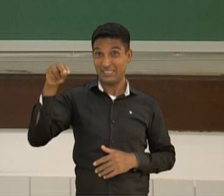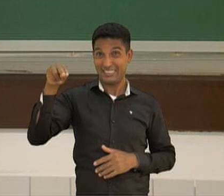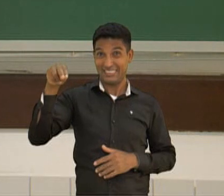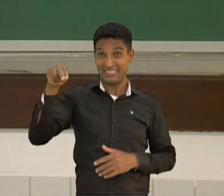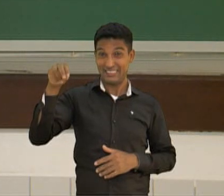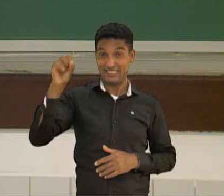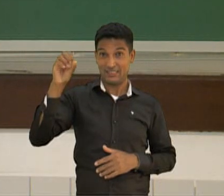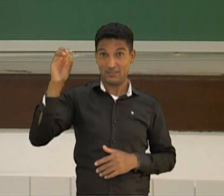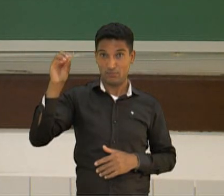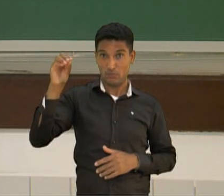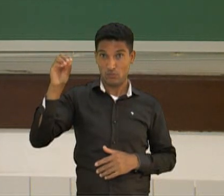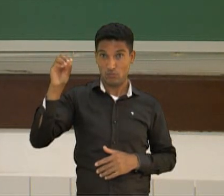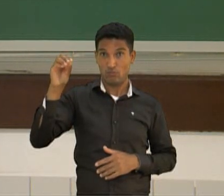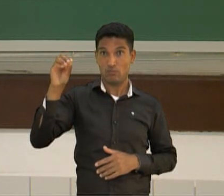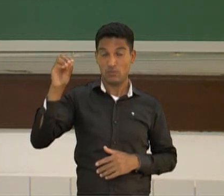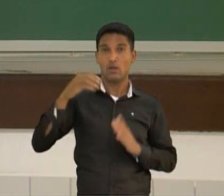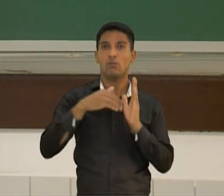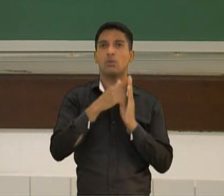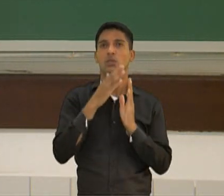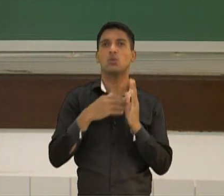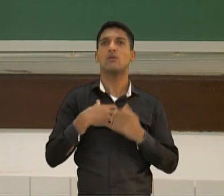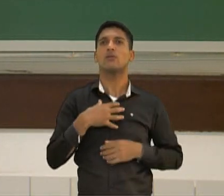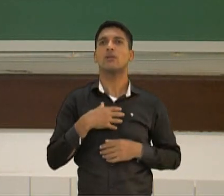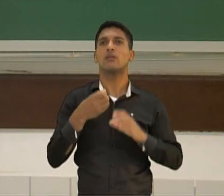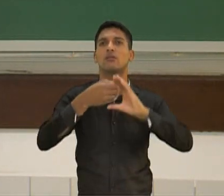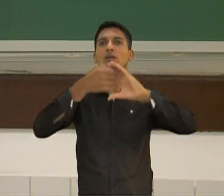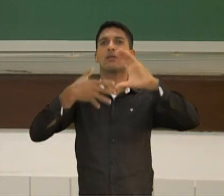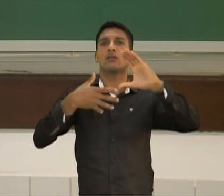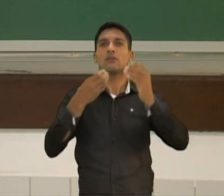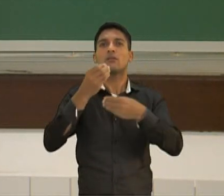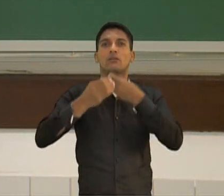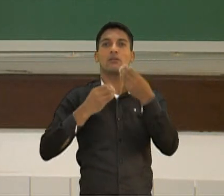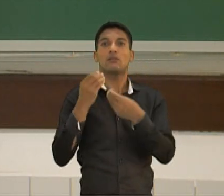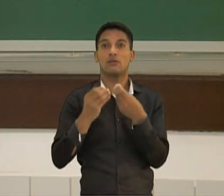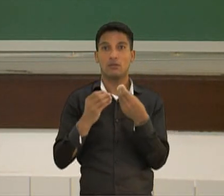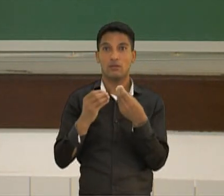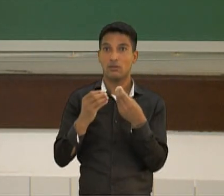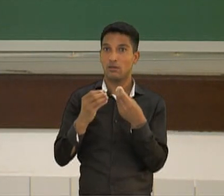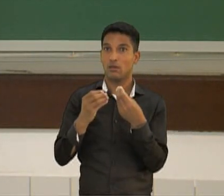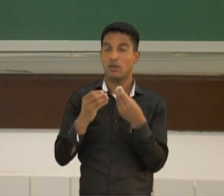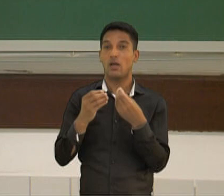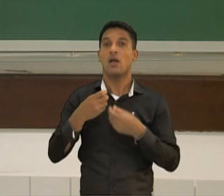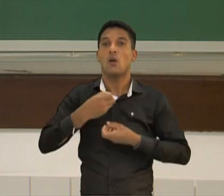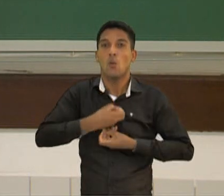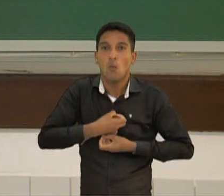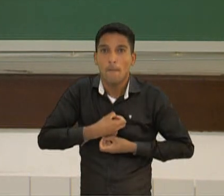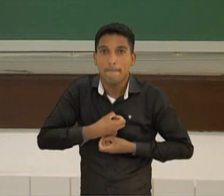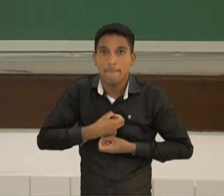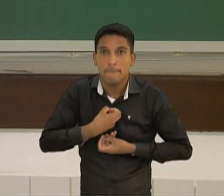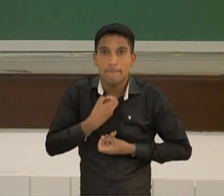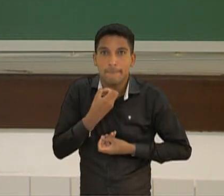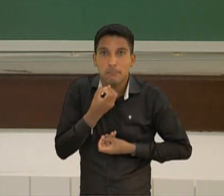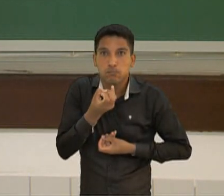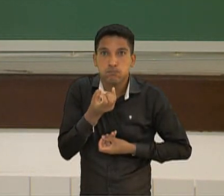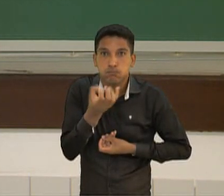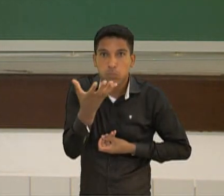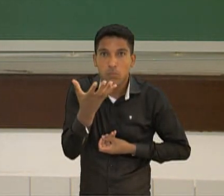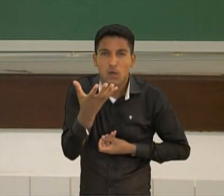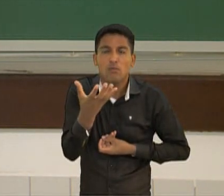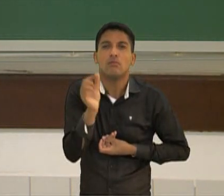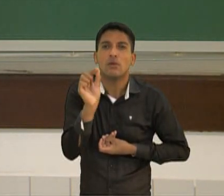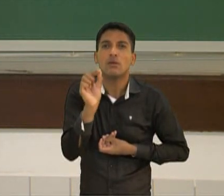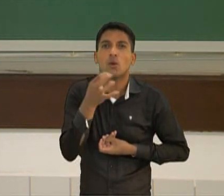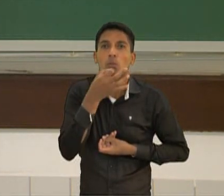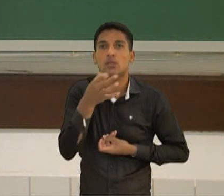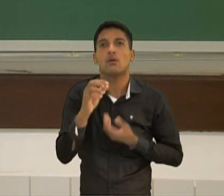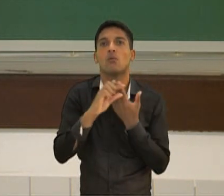o expressionismo, as pinturas, elas tinham essa característica de expressar como o artista vê aquilo que ele